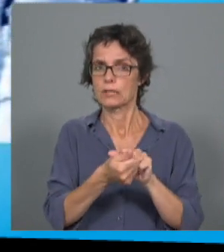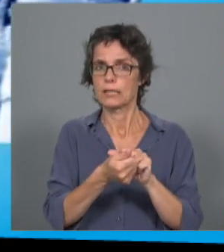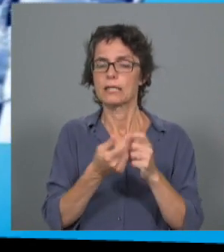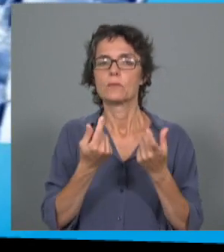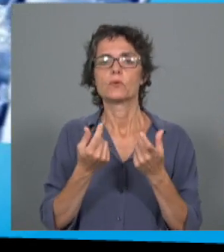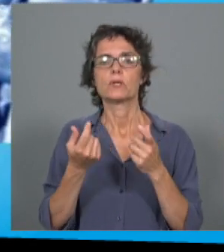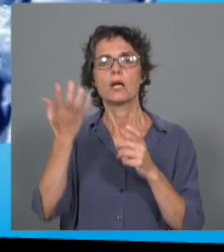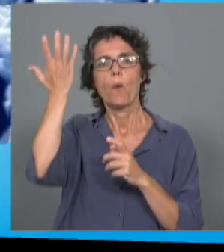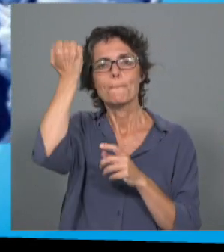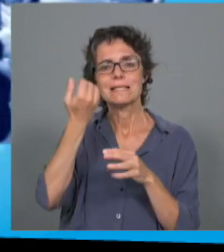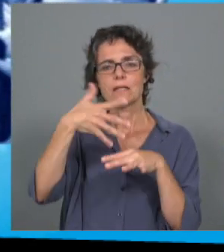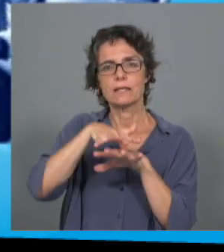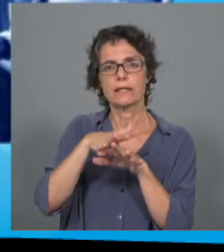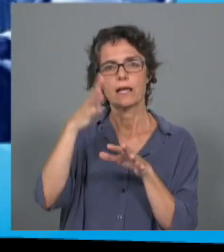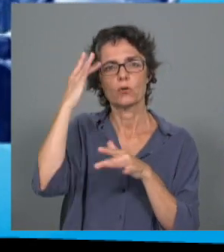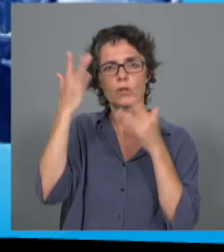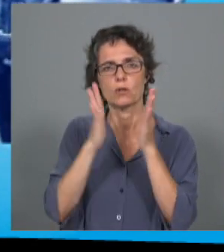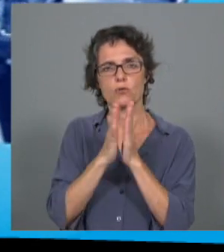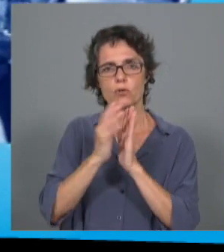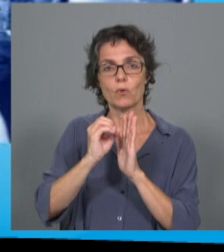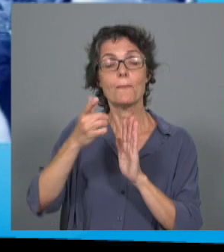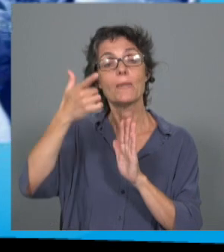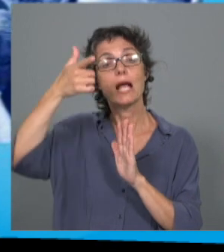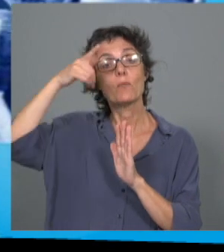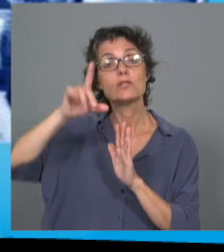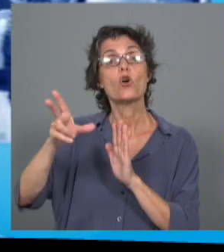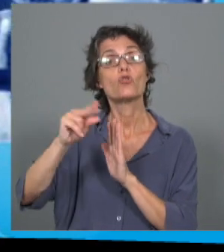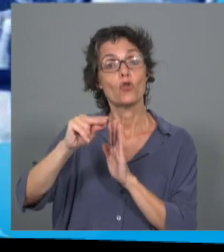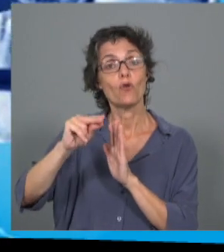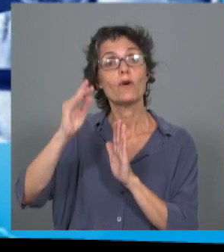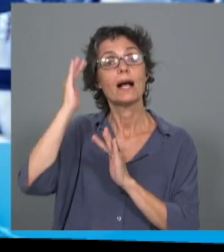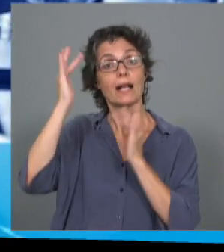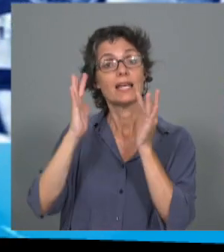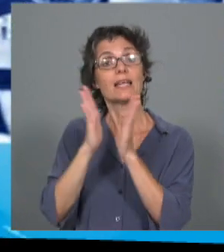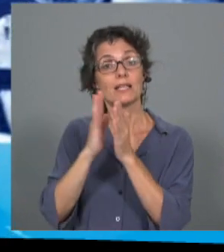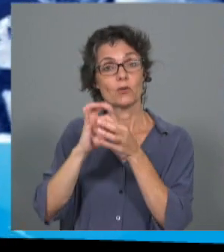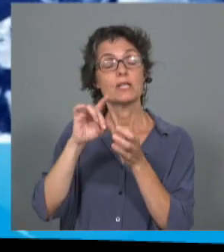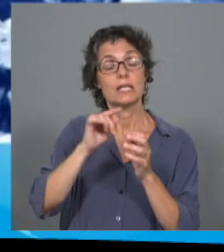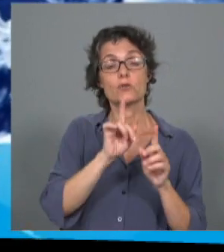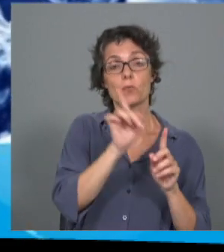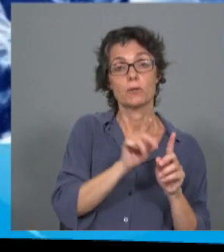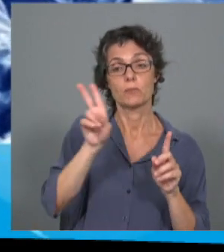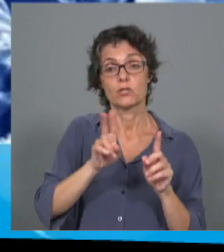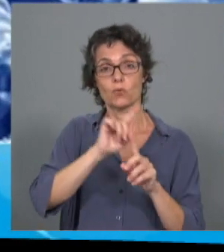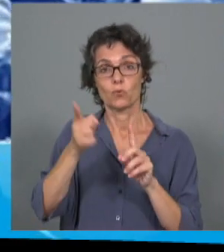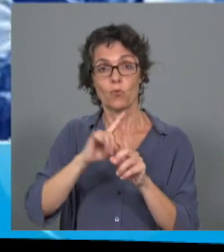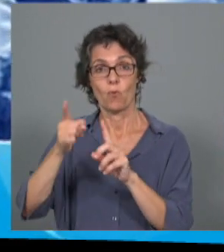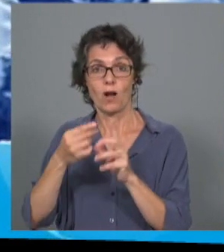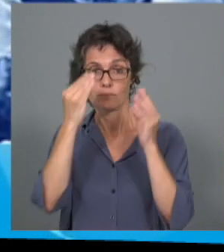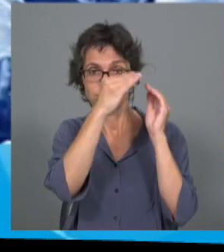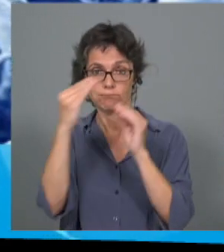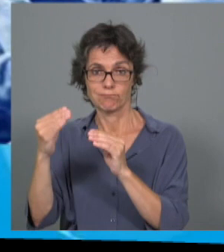emergir uma nova licenciatura em Teologia. E nesse âmbito irei dar ao 1º e ao 2º ano, e no futuro,